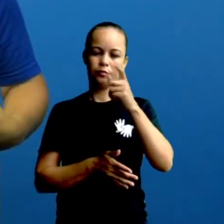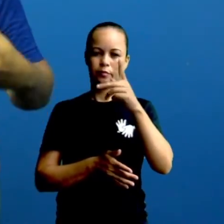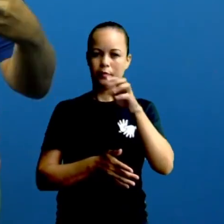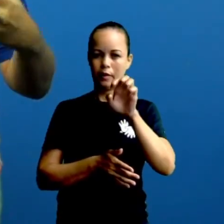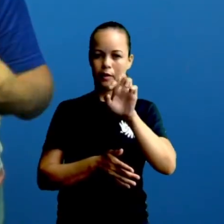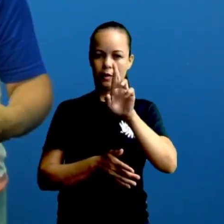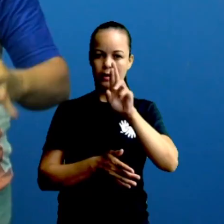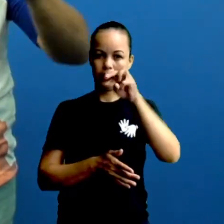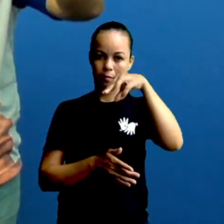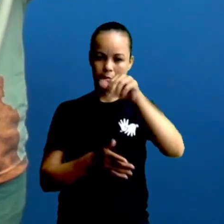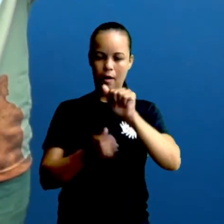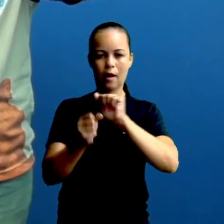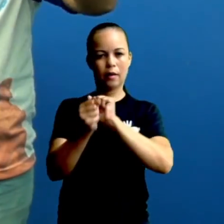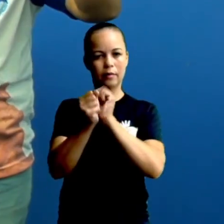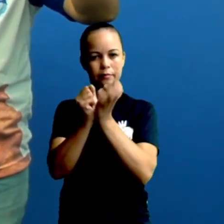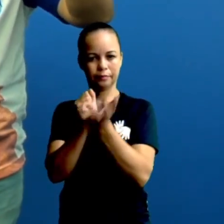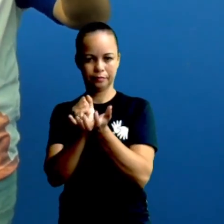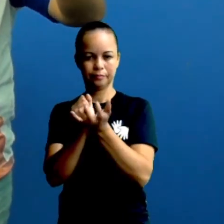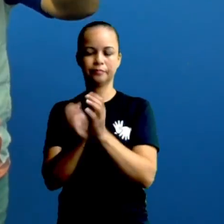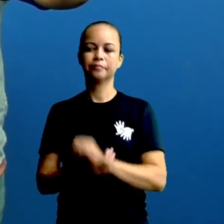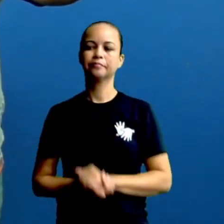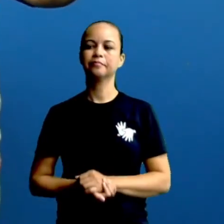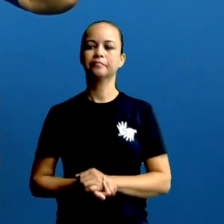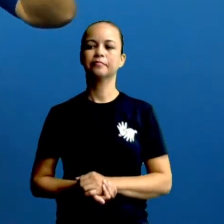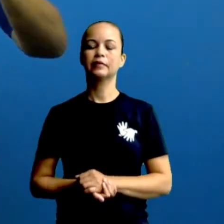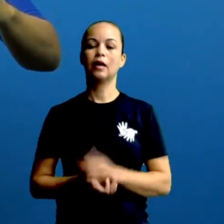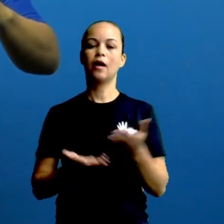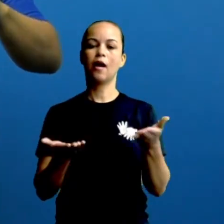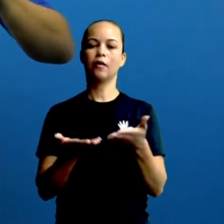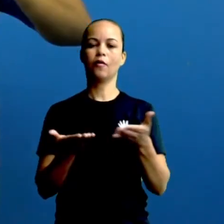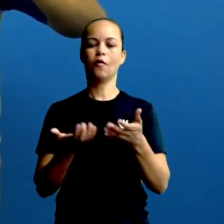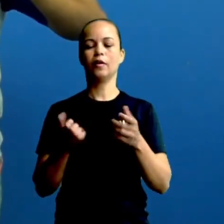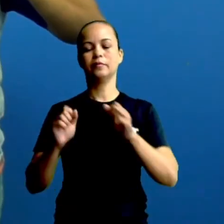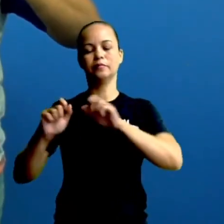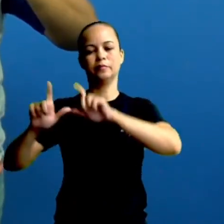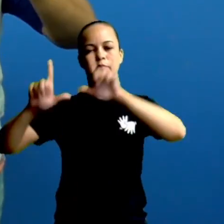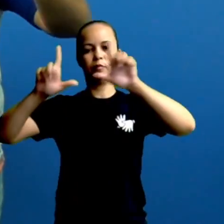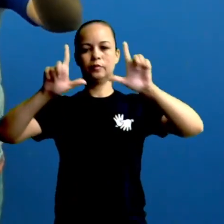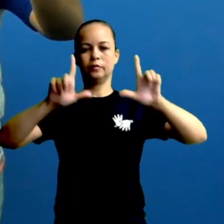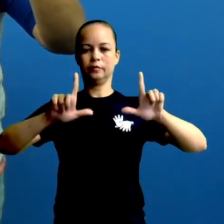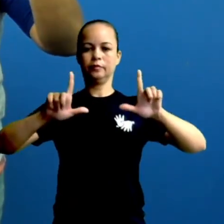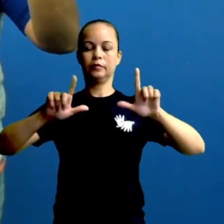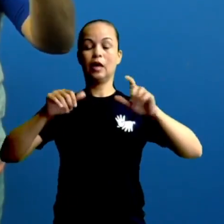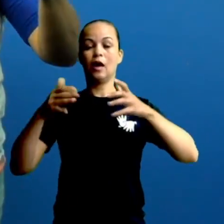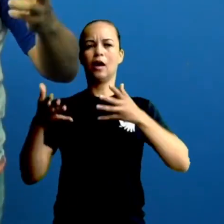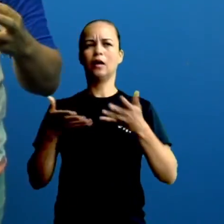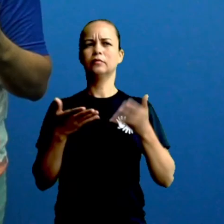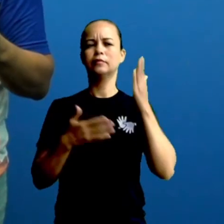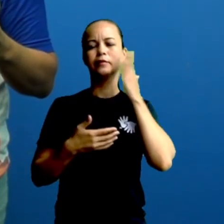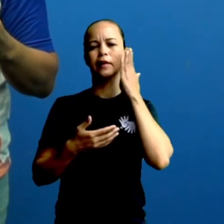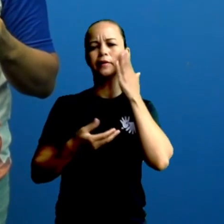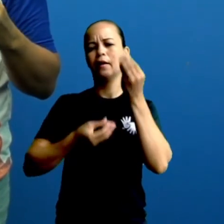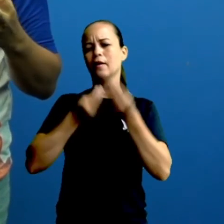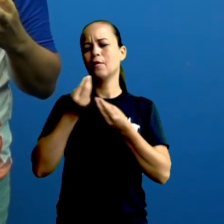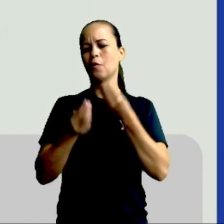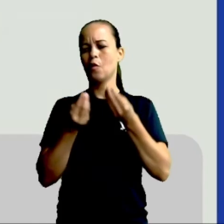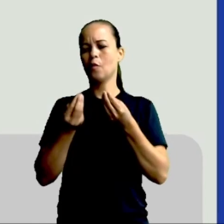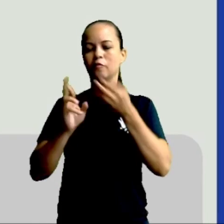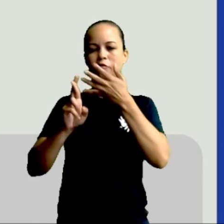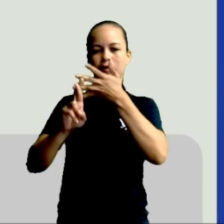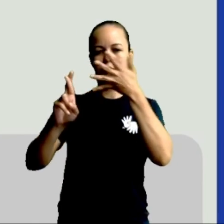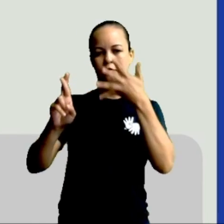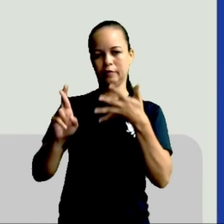faz toda a diferença. Por favor, produção, vamos para o nosso próximo slide, que é para esse aluno vislumbrar, entender quais foram as